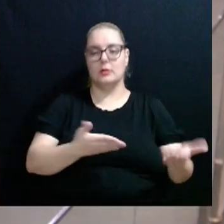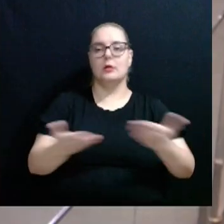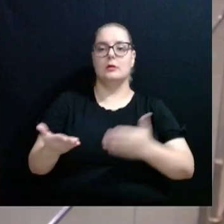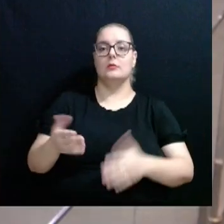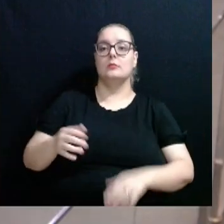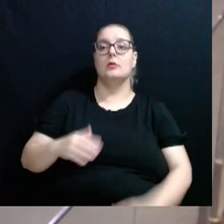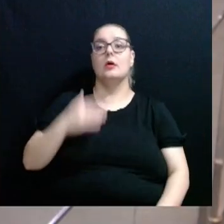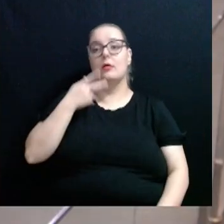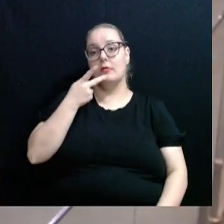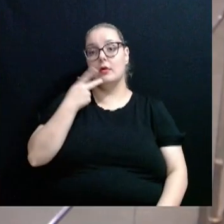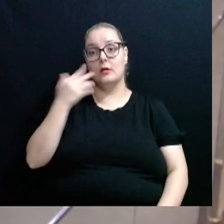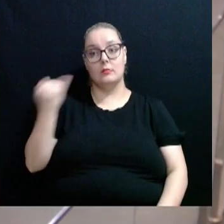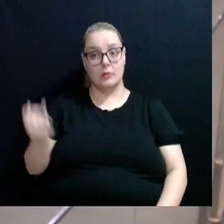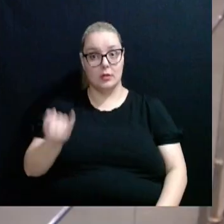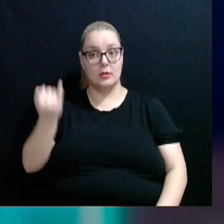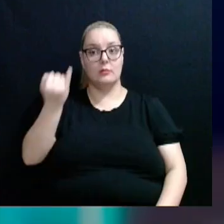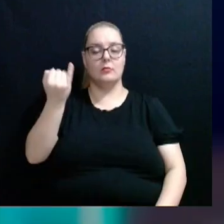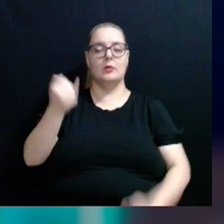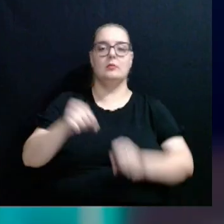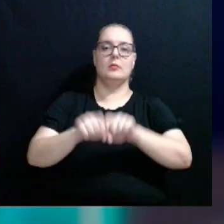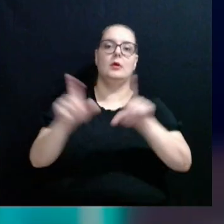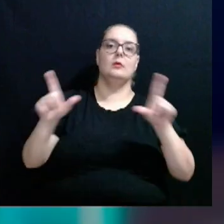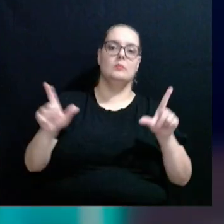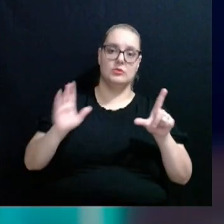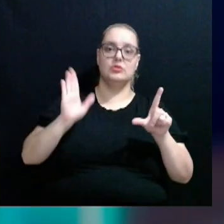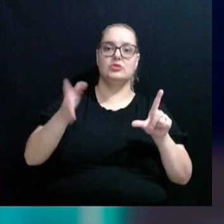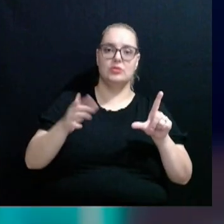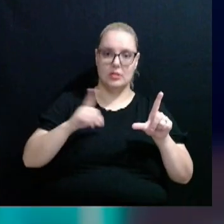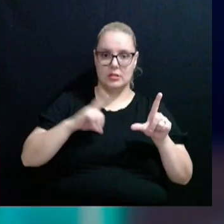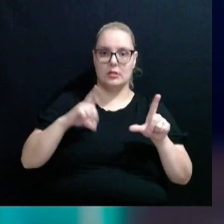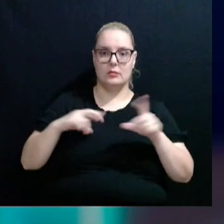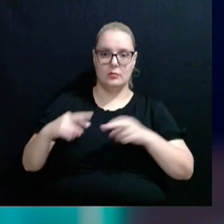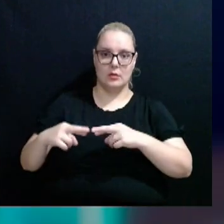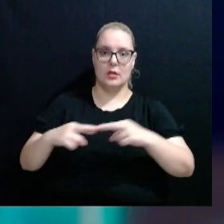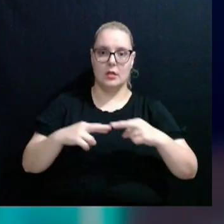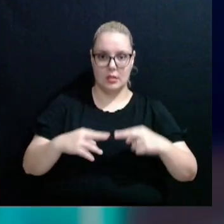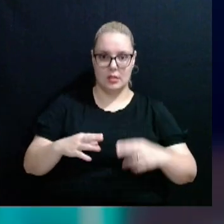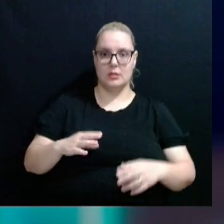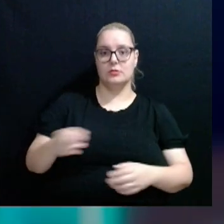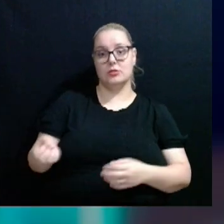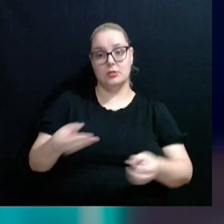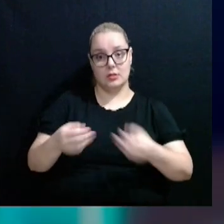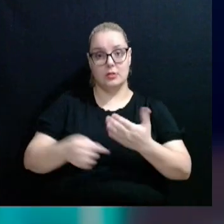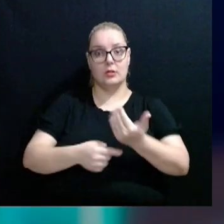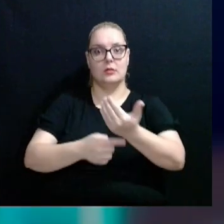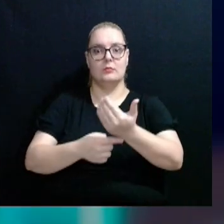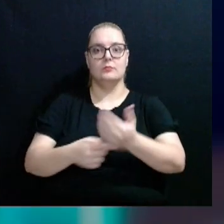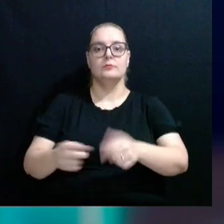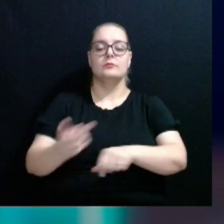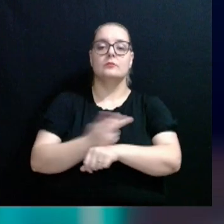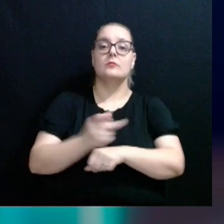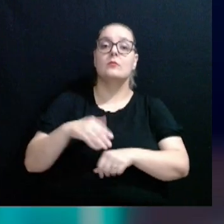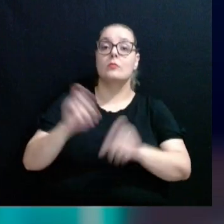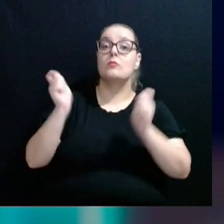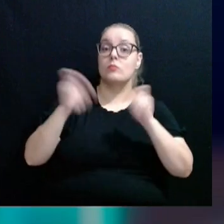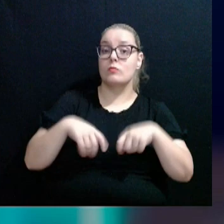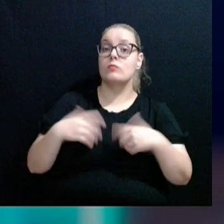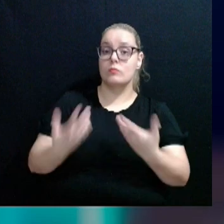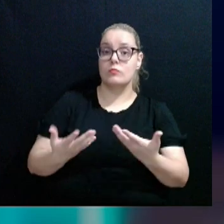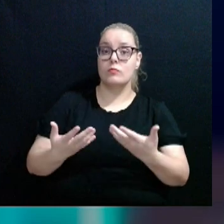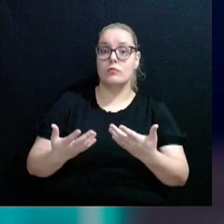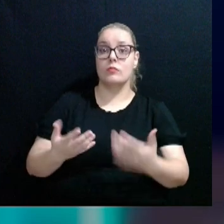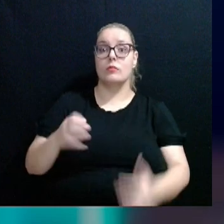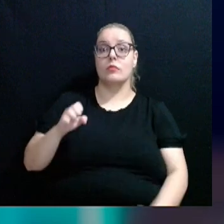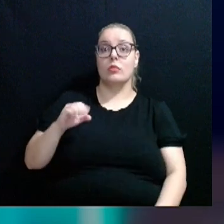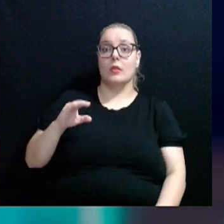importância de integrar redes já existentes a tecnologias modernas, buscando mais eficiência no escoamento das águas da